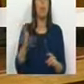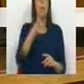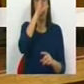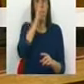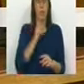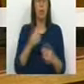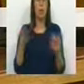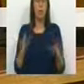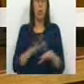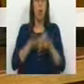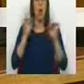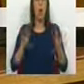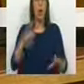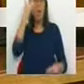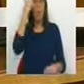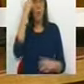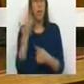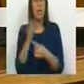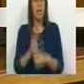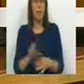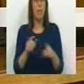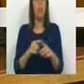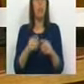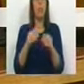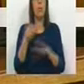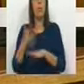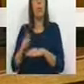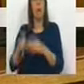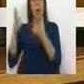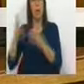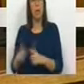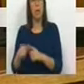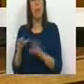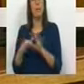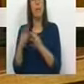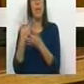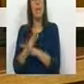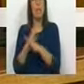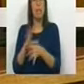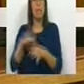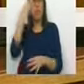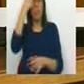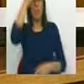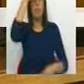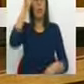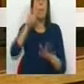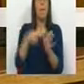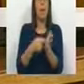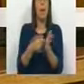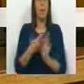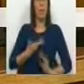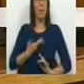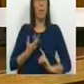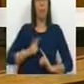Primeiro-Ministro relativamente ao Hospital na Madeira, suborçamentaram a questão dos incêndios da Madeira, esqueceram-se ainda do pagamento